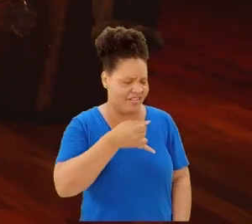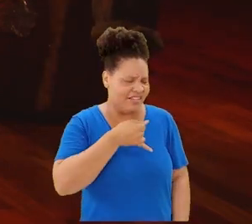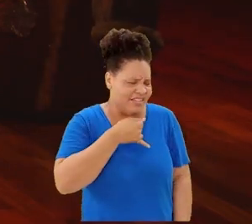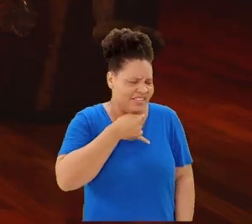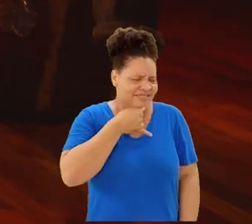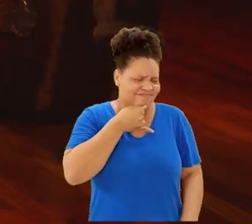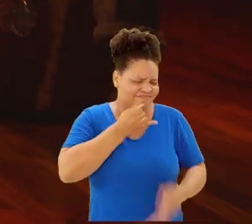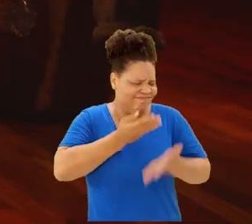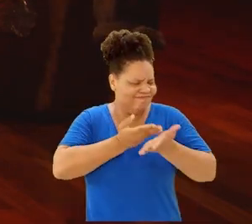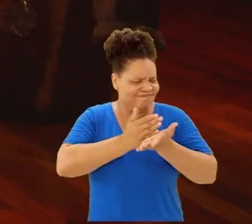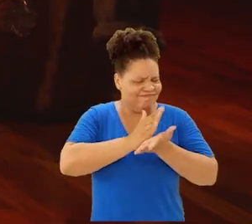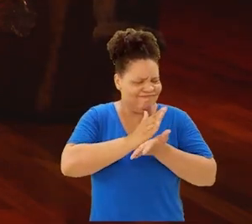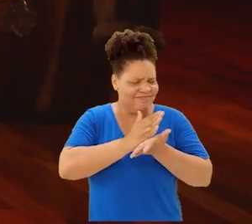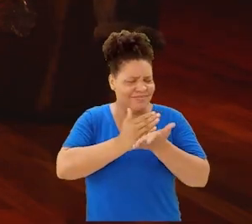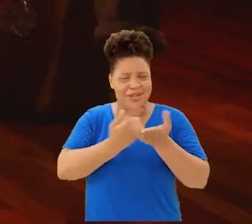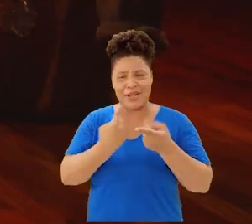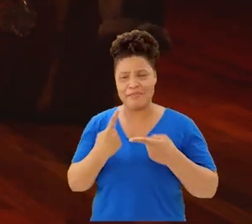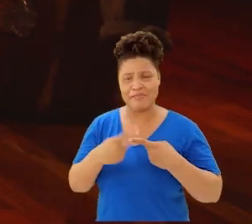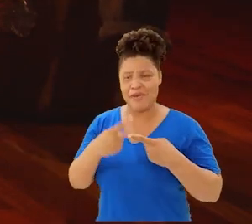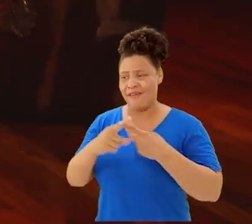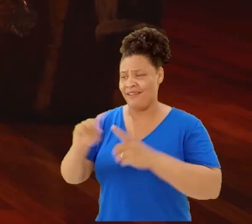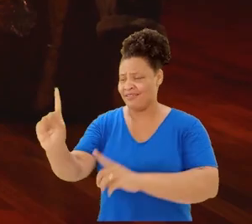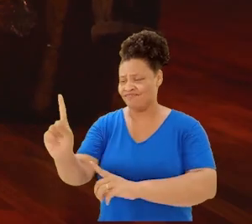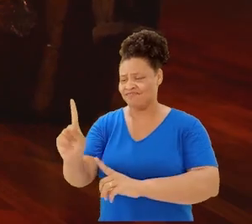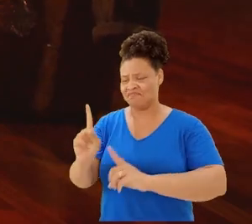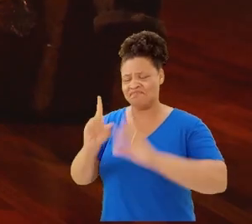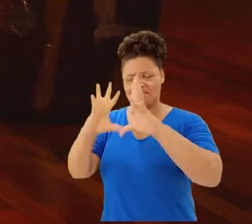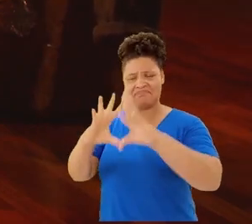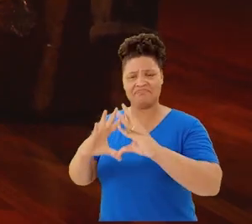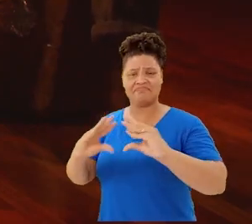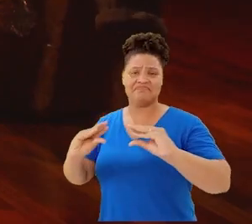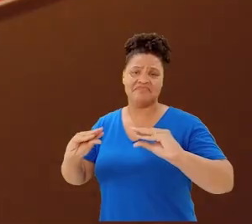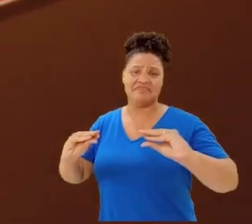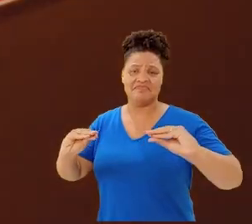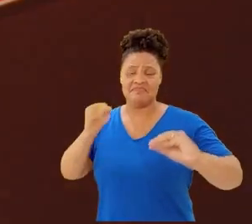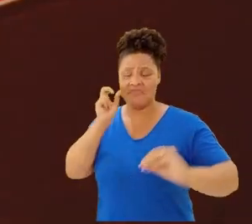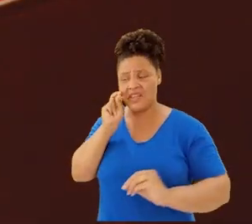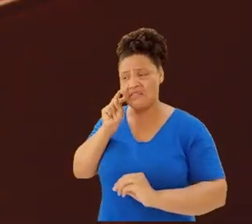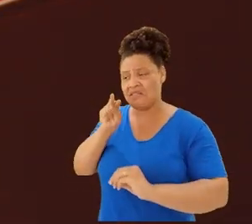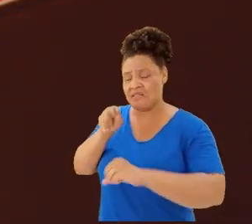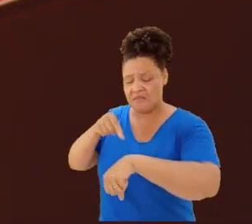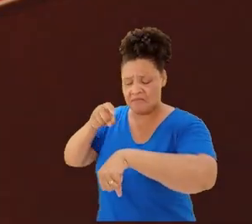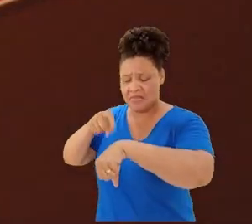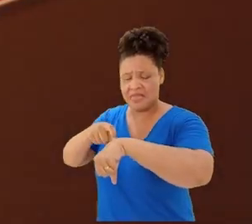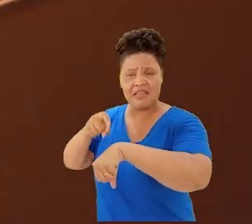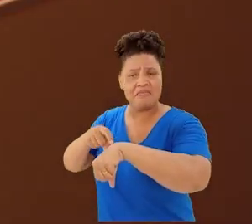eu não lhe vejo. Eu me azedei que meu benzinho nem viu.